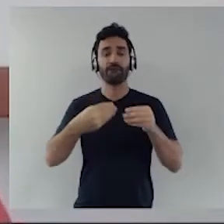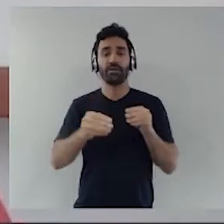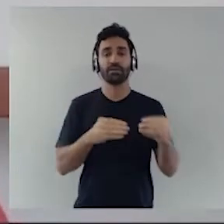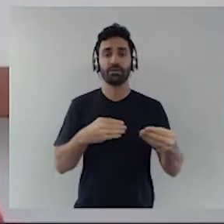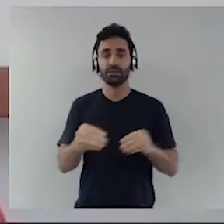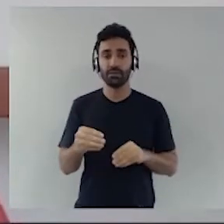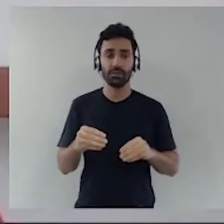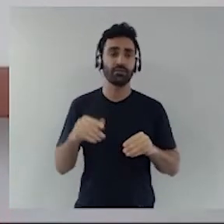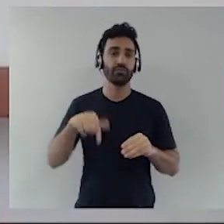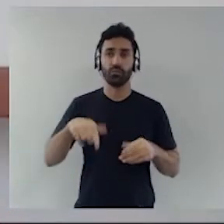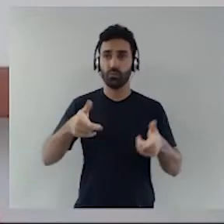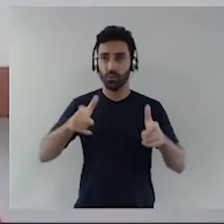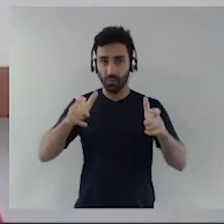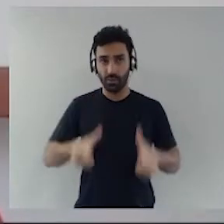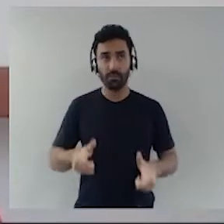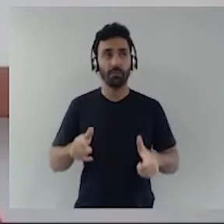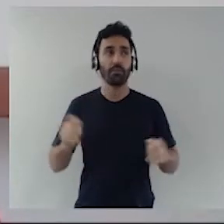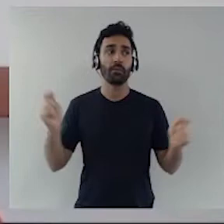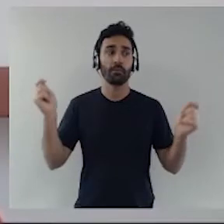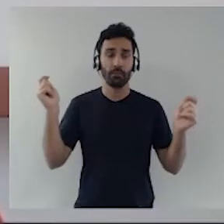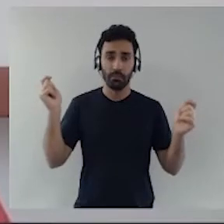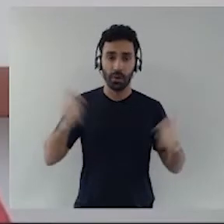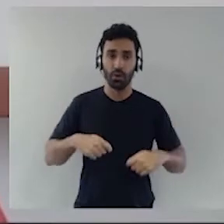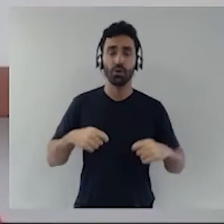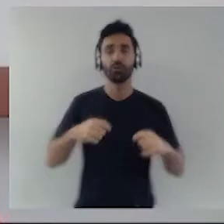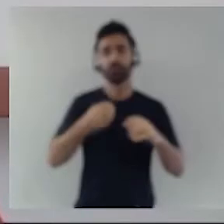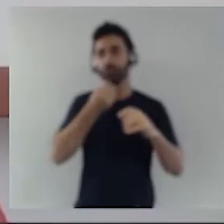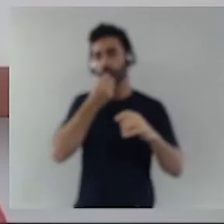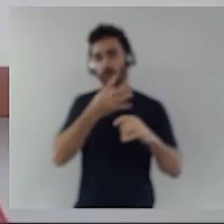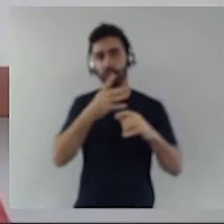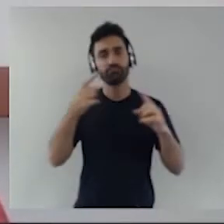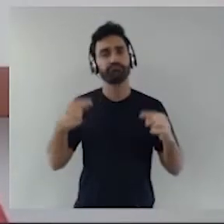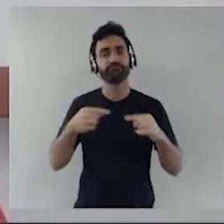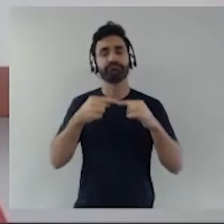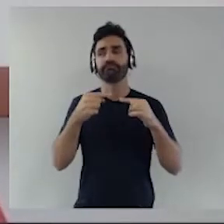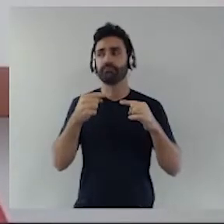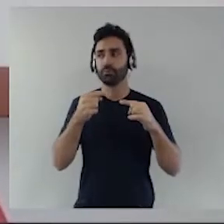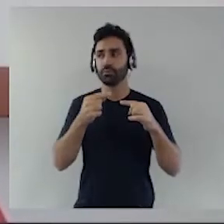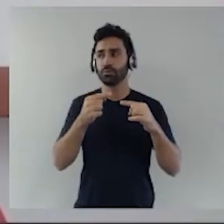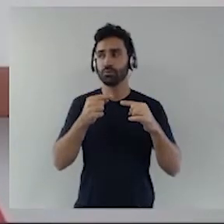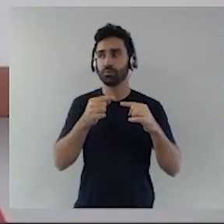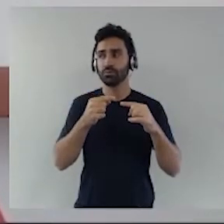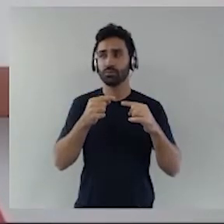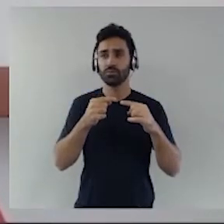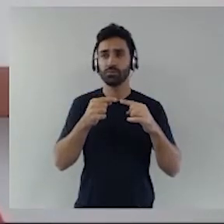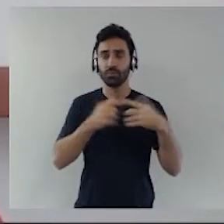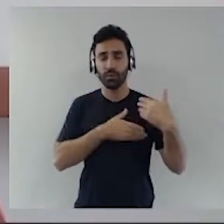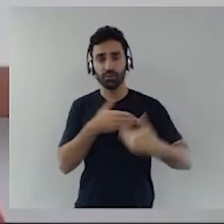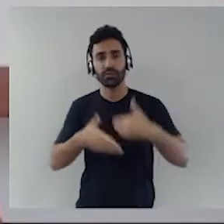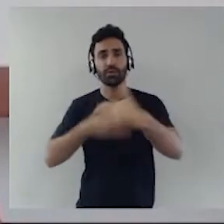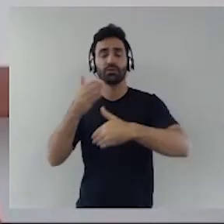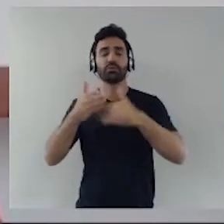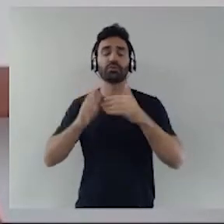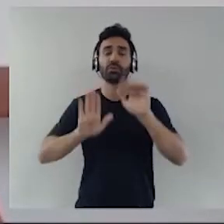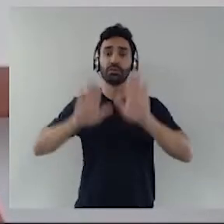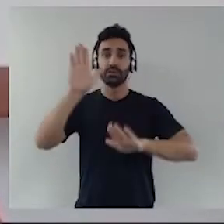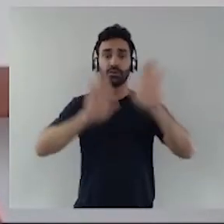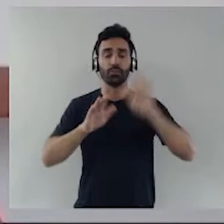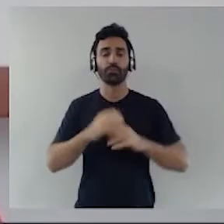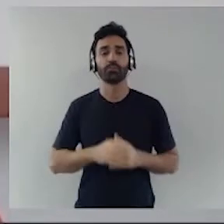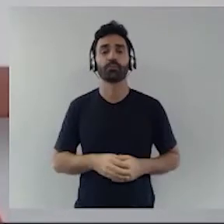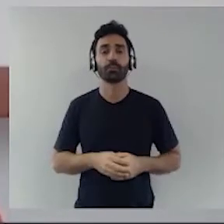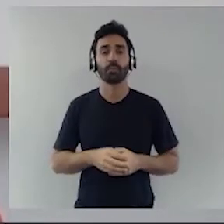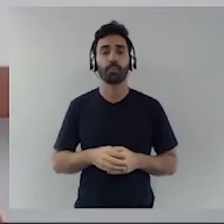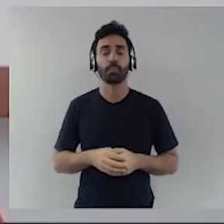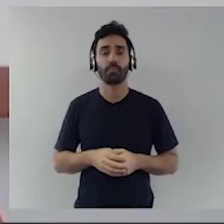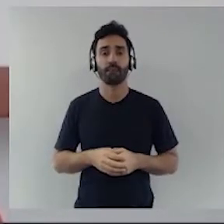neste ambiente ela pode se mostrar uma boa solução a ser seguida nos processos licitatórios cadê a minha aqui